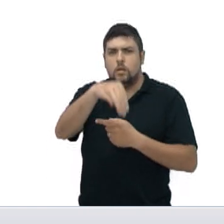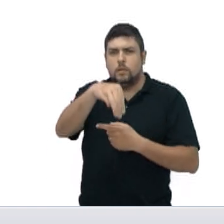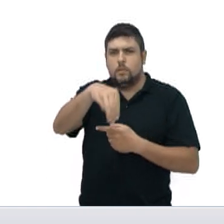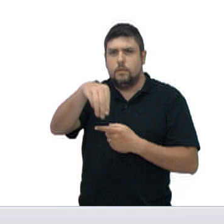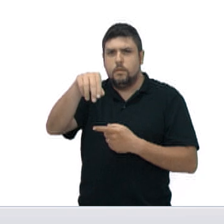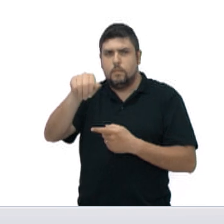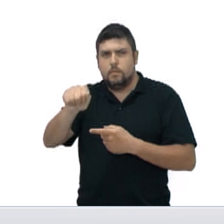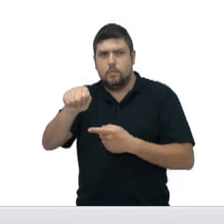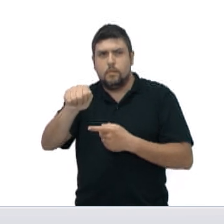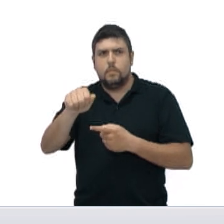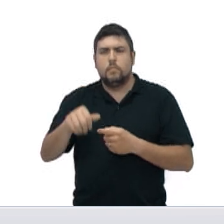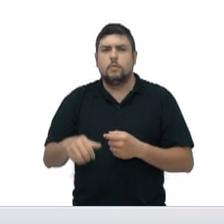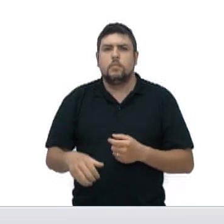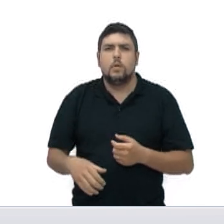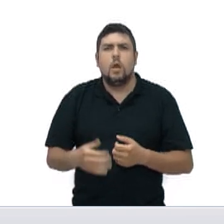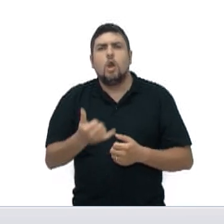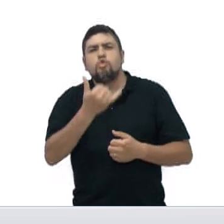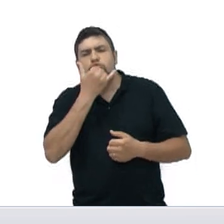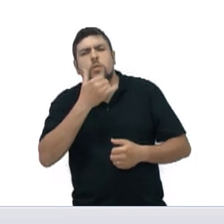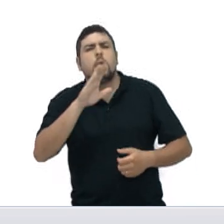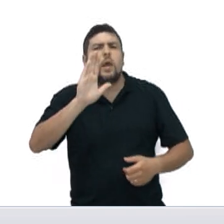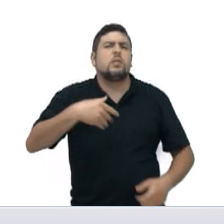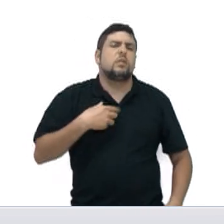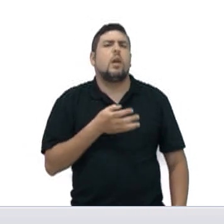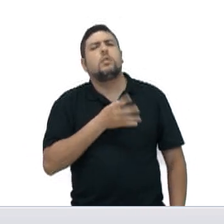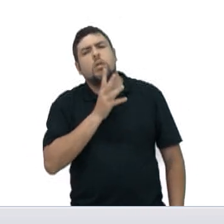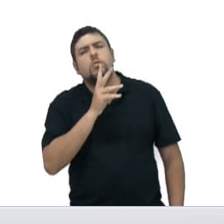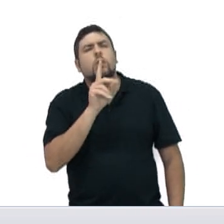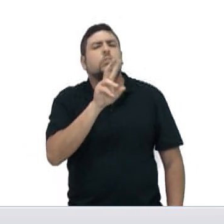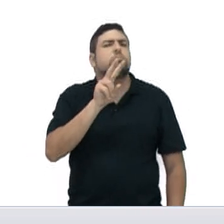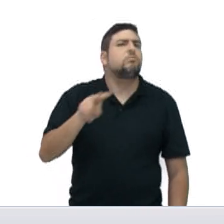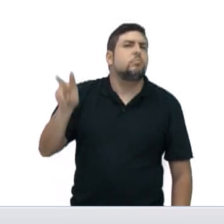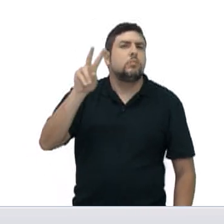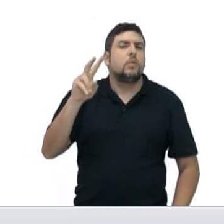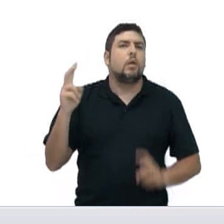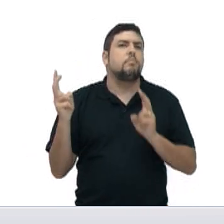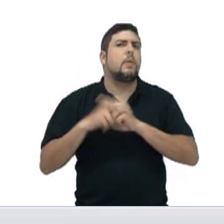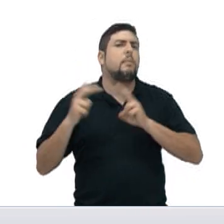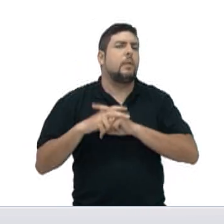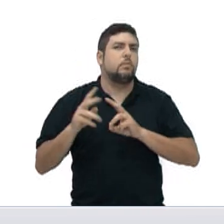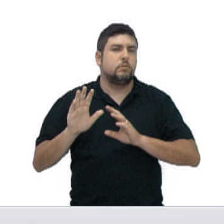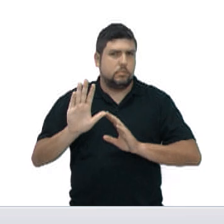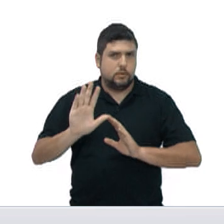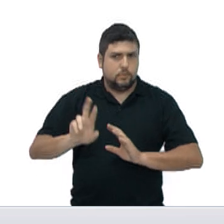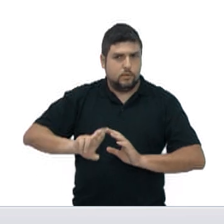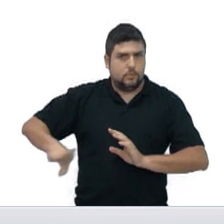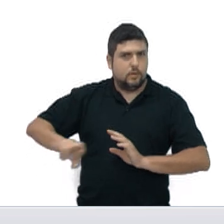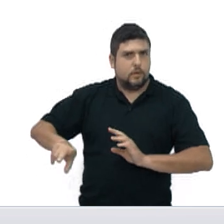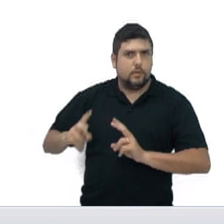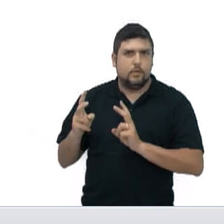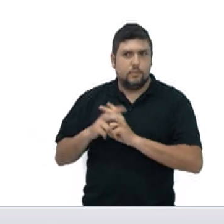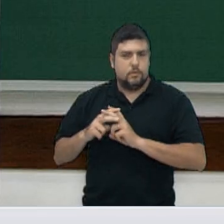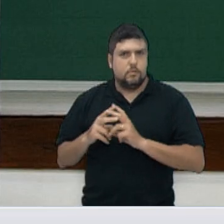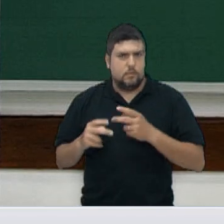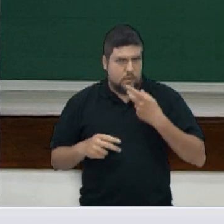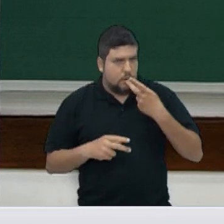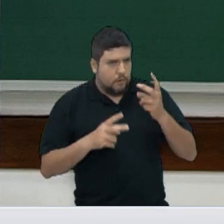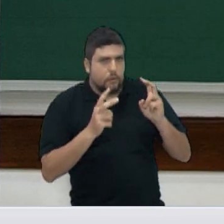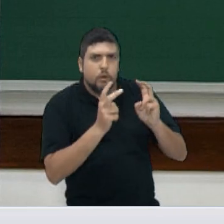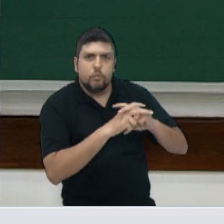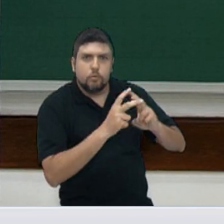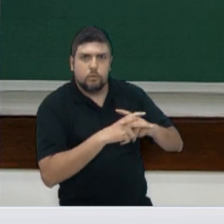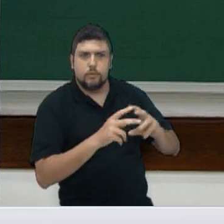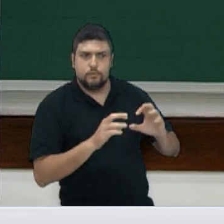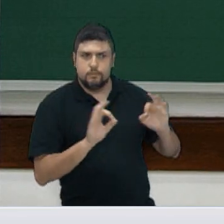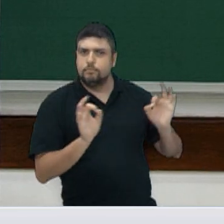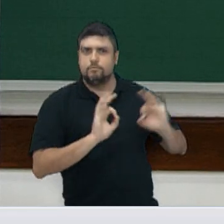MMA. Ai, professora, eu já vi essa sigla por aí, na luta. Não, mas não é da luta. Vejam que nós não estamos falando em nada de